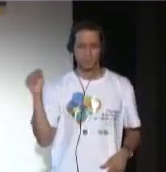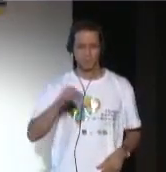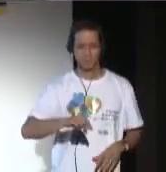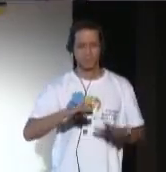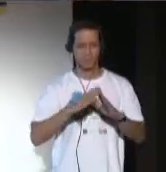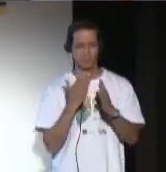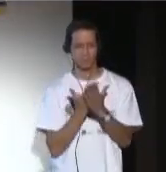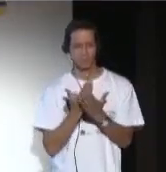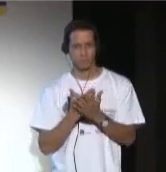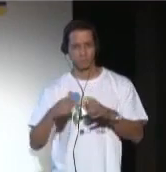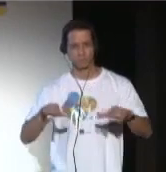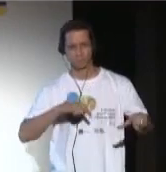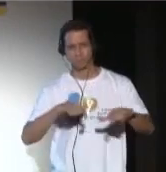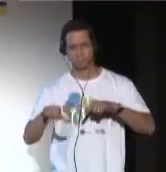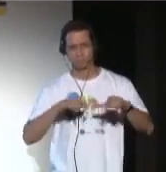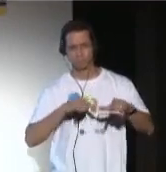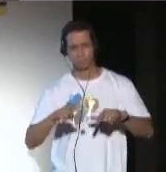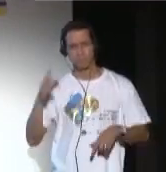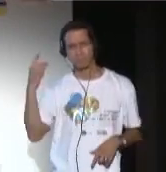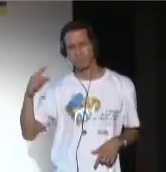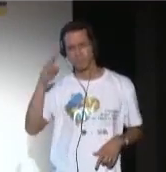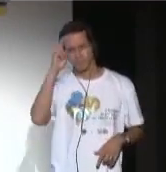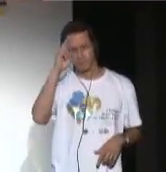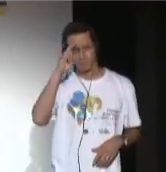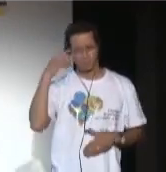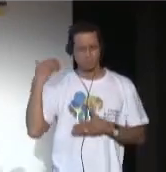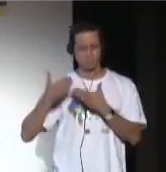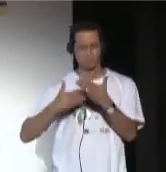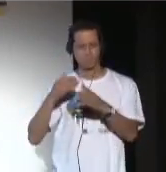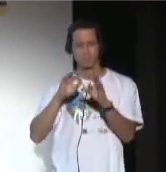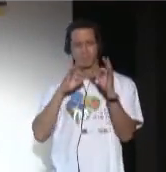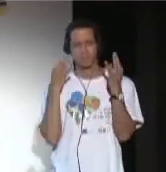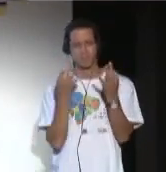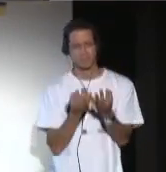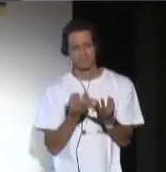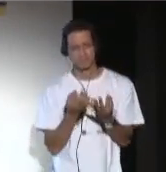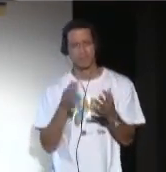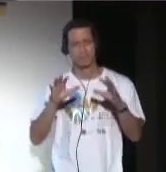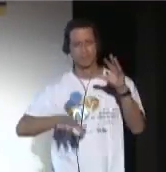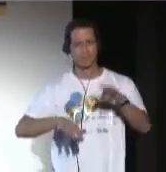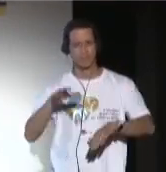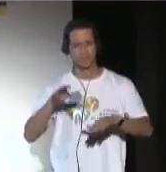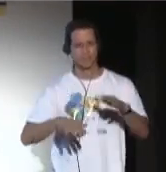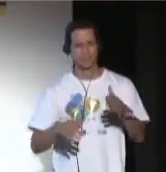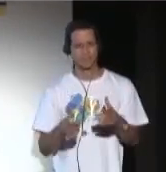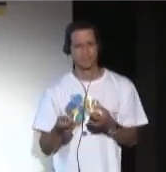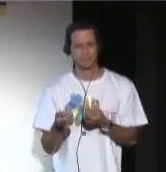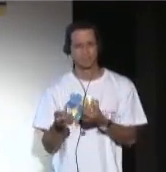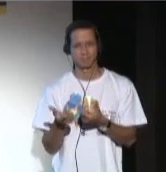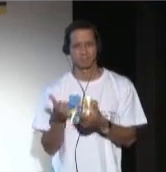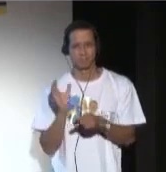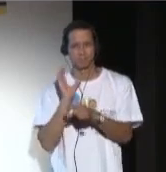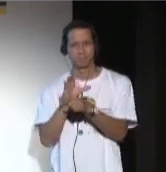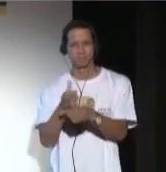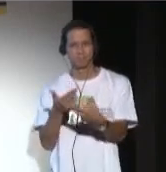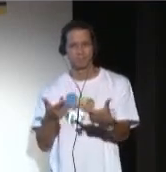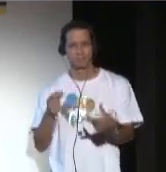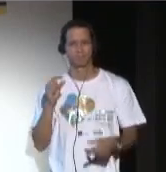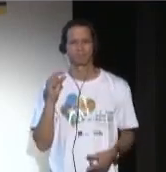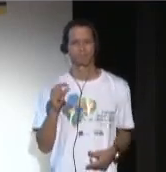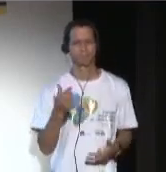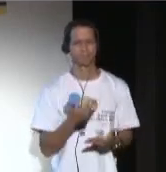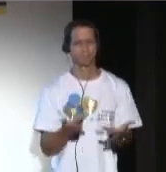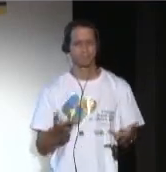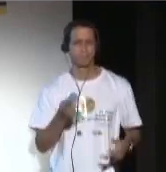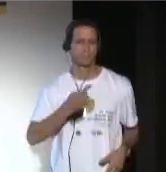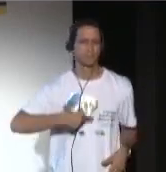escola com o seu histórico familiar, que às vezes não lhes forneceu muito apoio. Então, é a